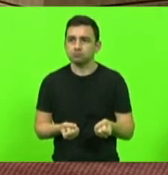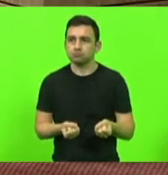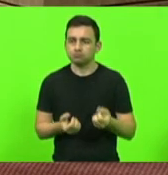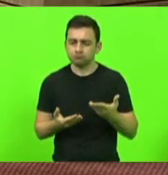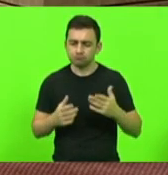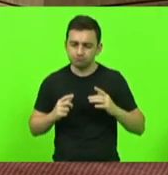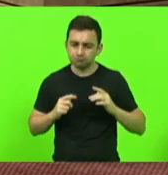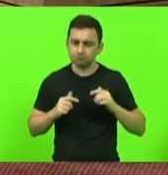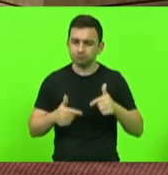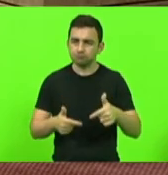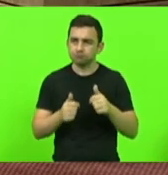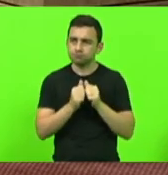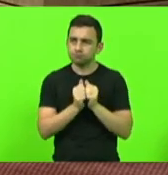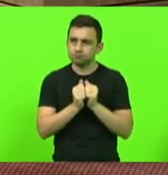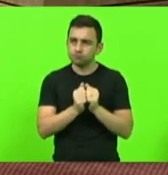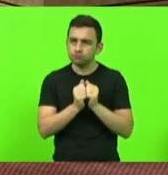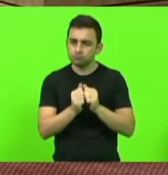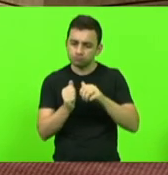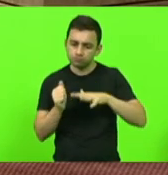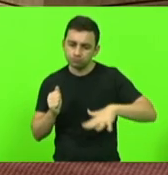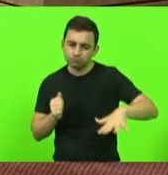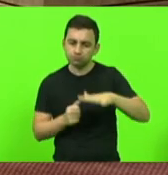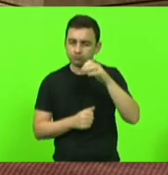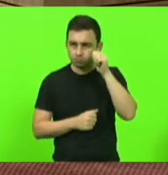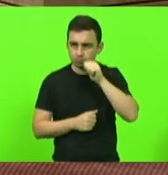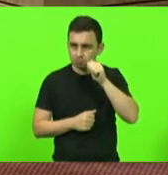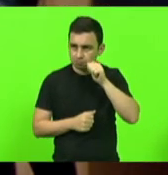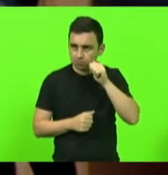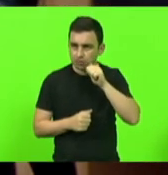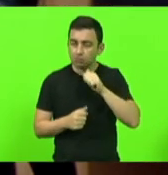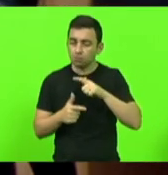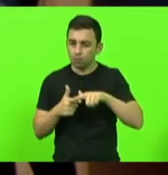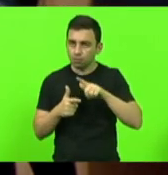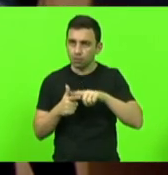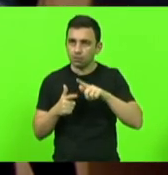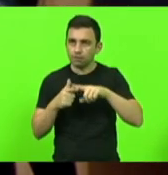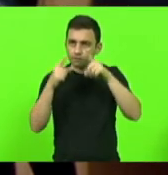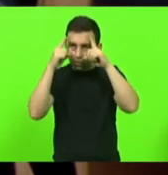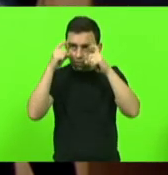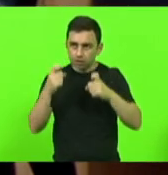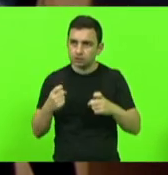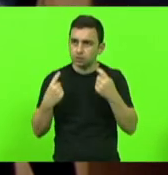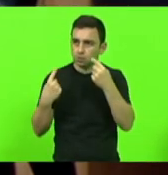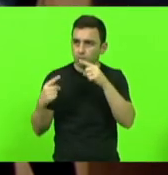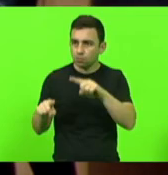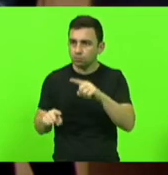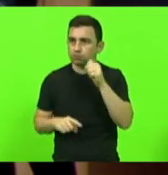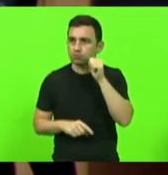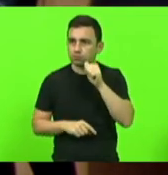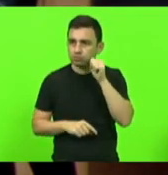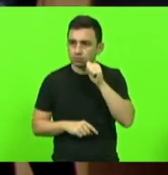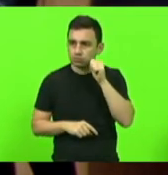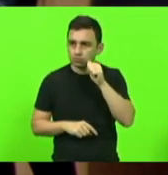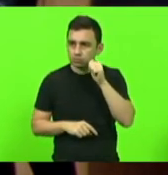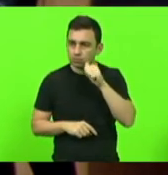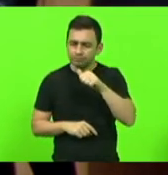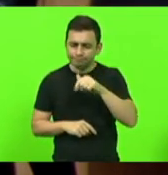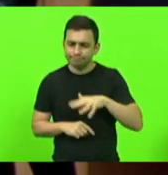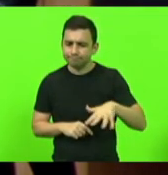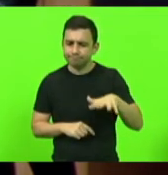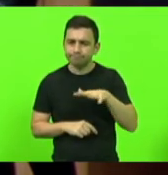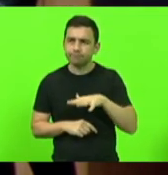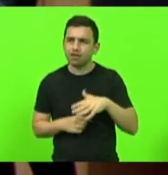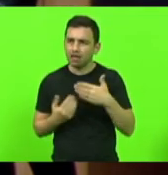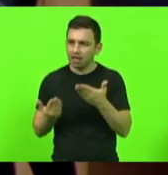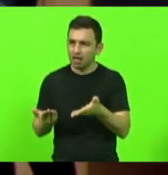enfrenta junto conosco, junto com as mulheres, a questão da violência contra a mulher, exatamente no cenário onde ela é